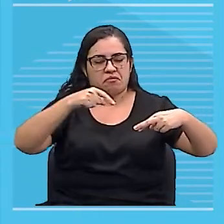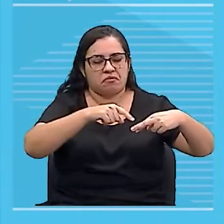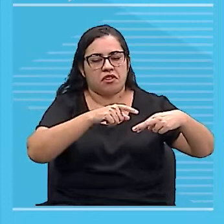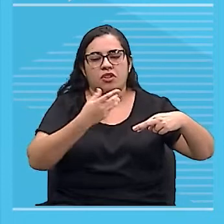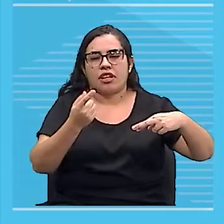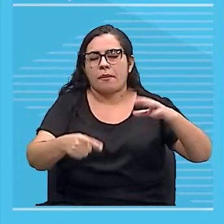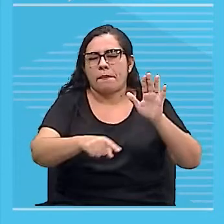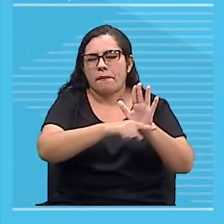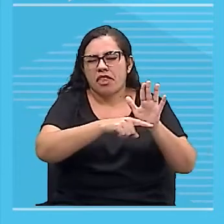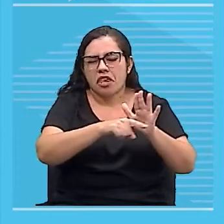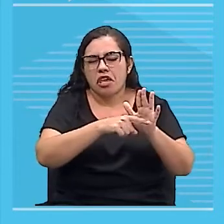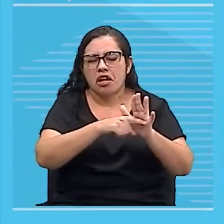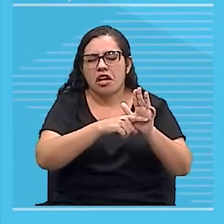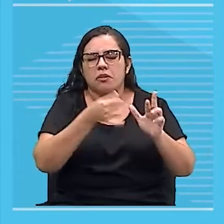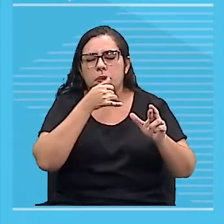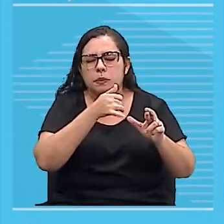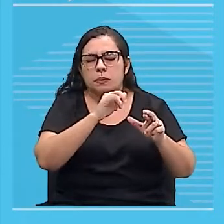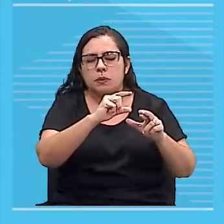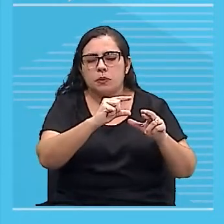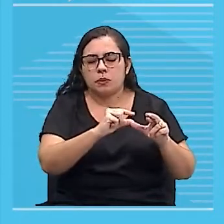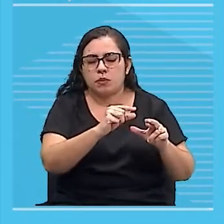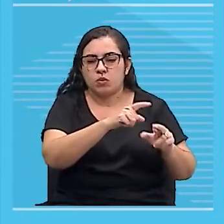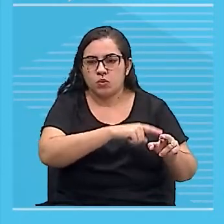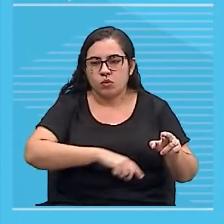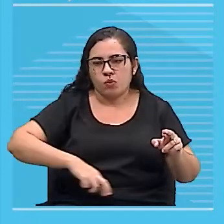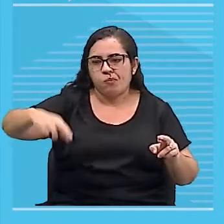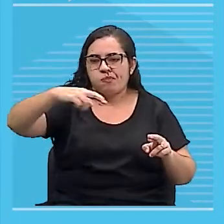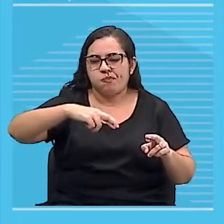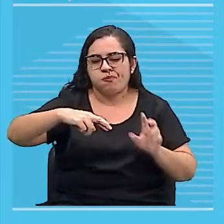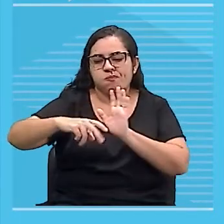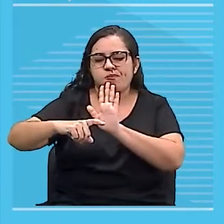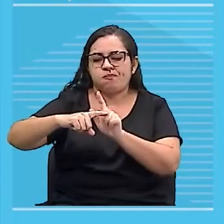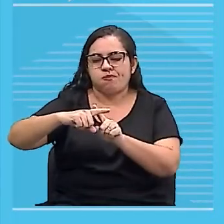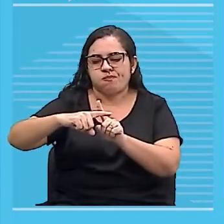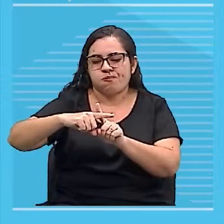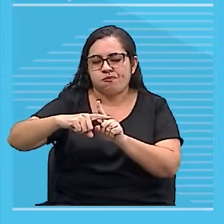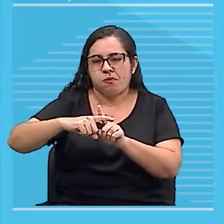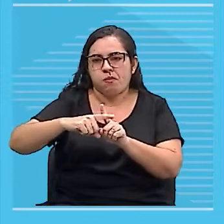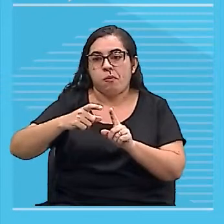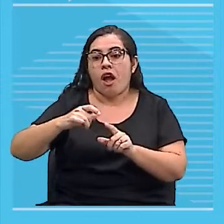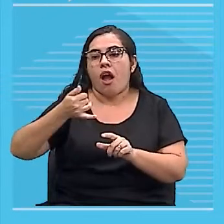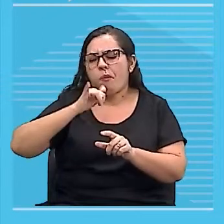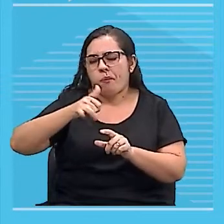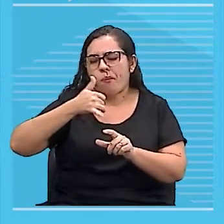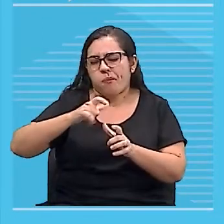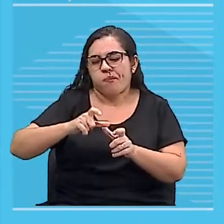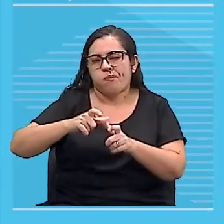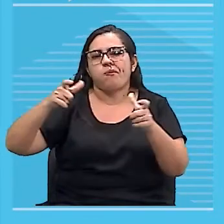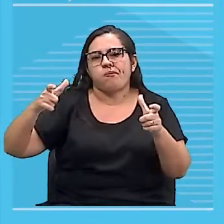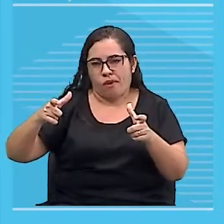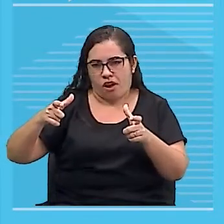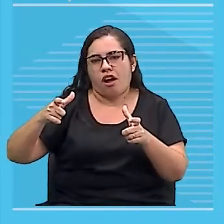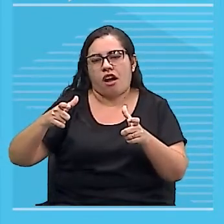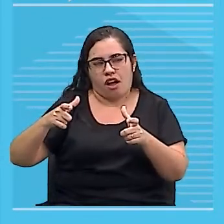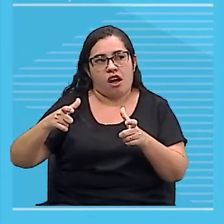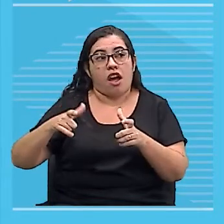polo negativo, e o outro ponto da minha bateria tem mais energia, que é o polo positivo, tá bom?